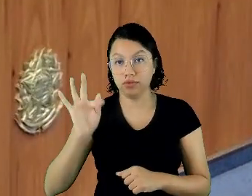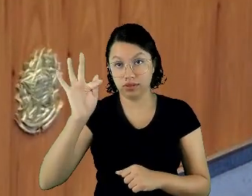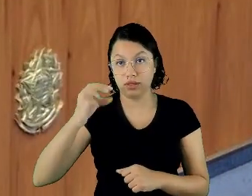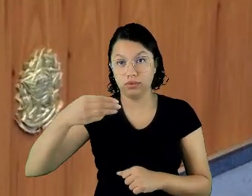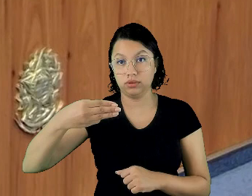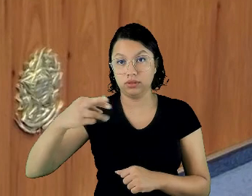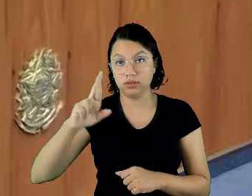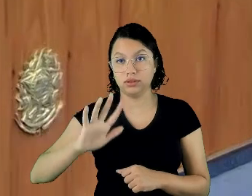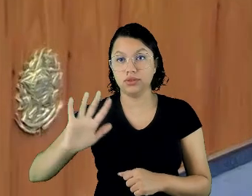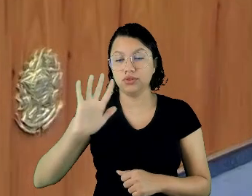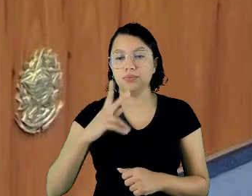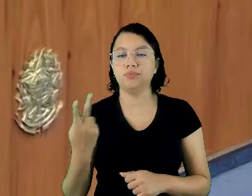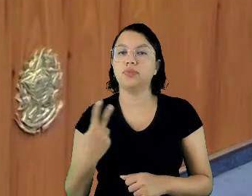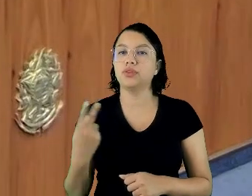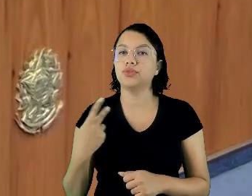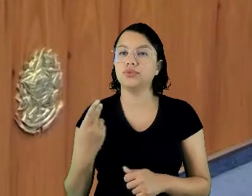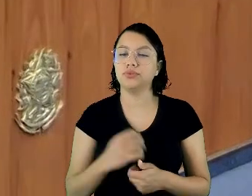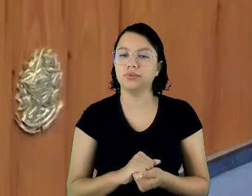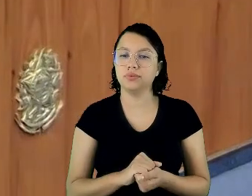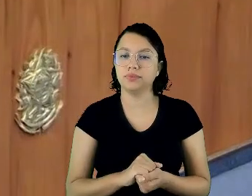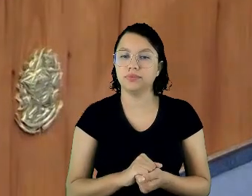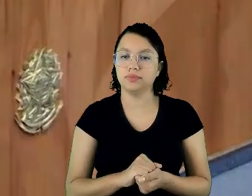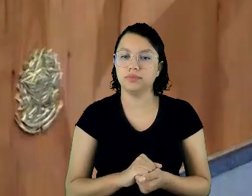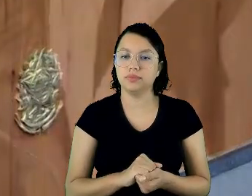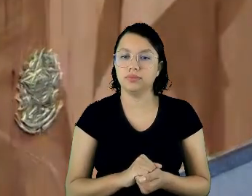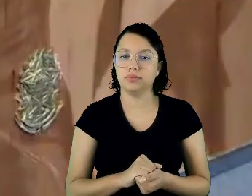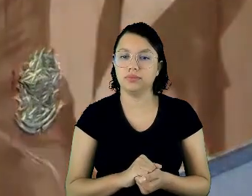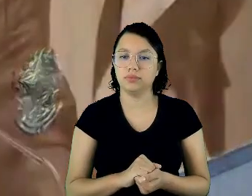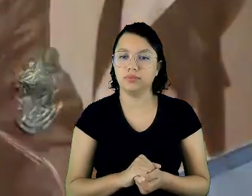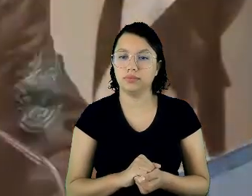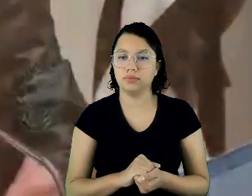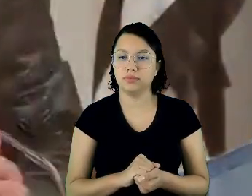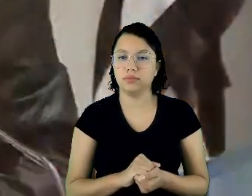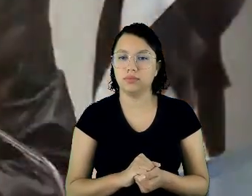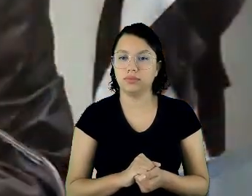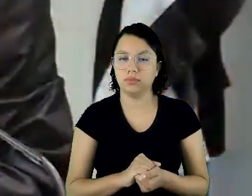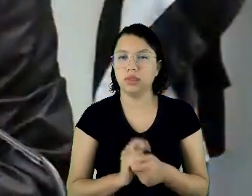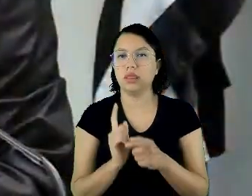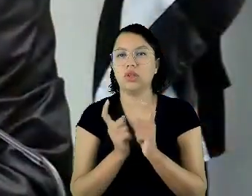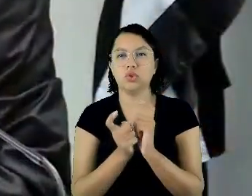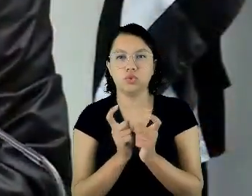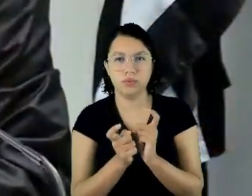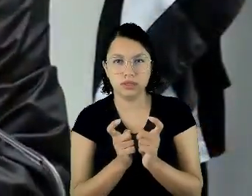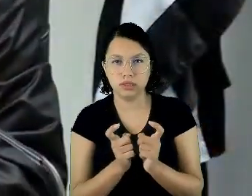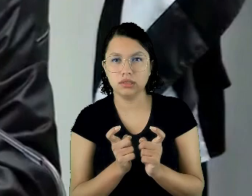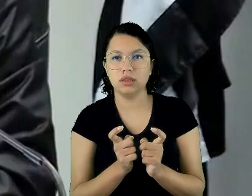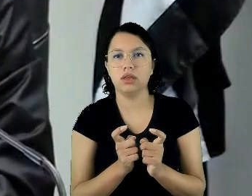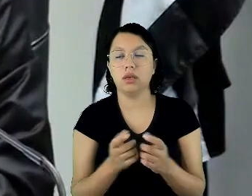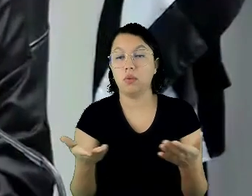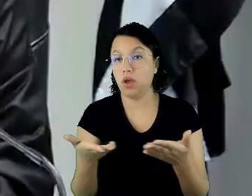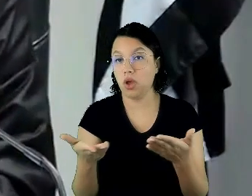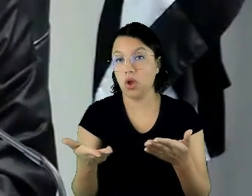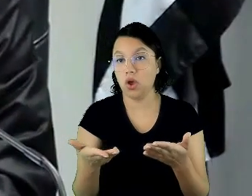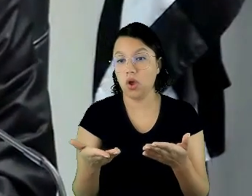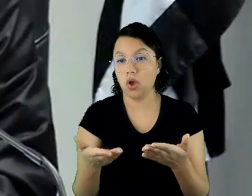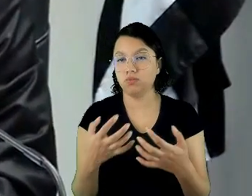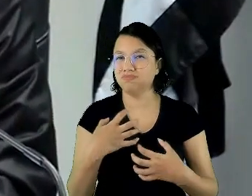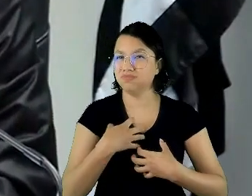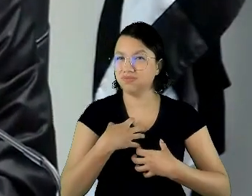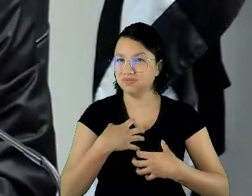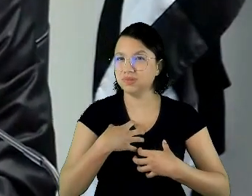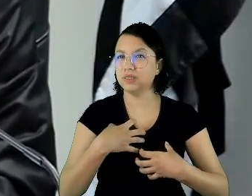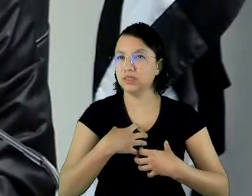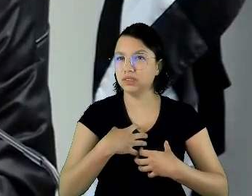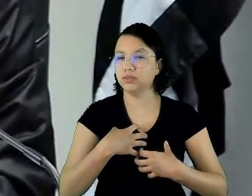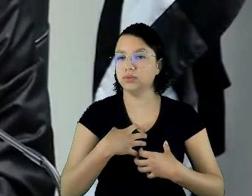A gente, na administração atual, estamos sentindo realmente